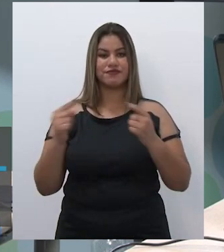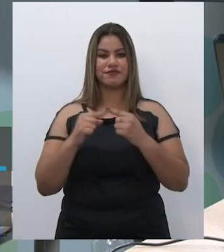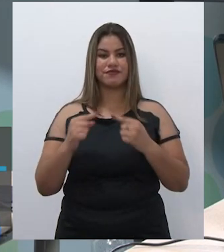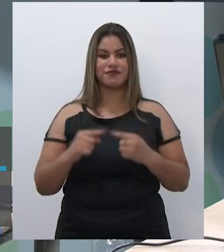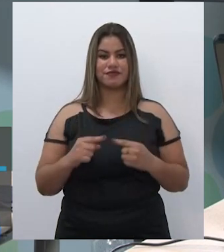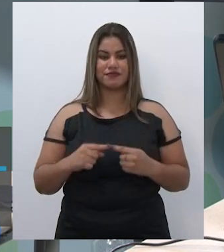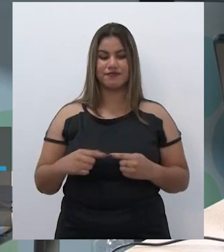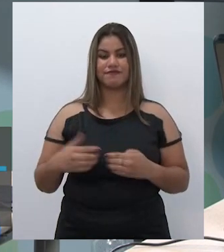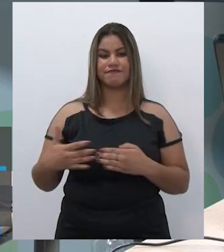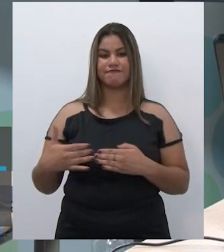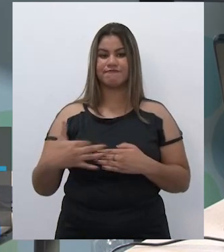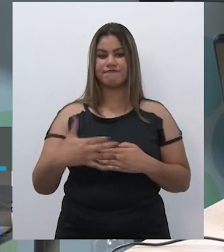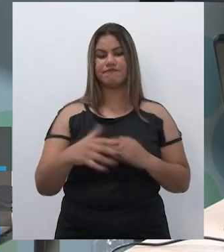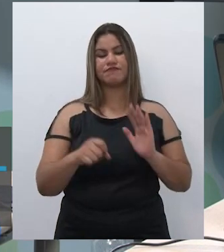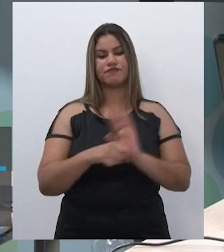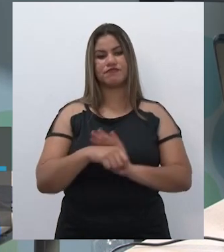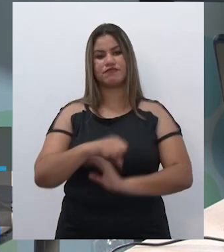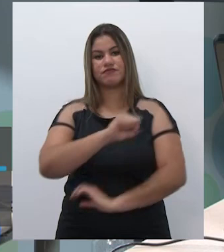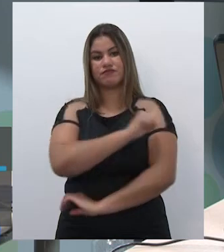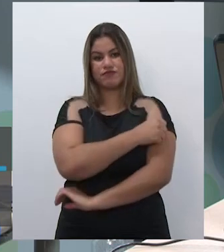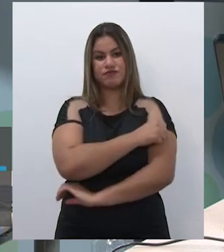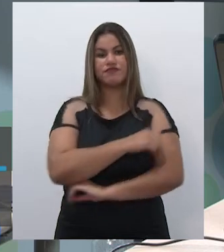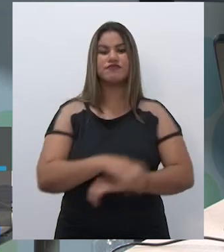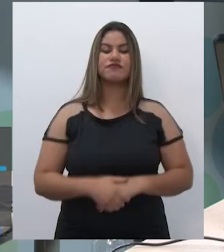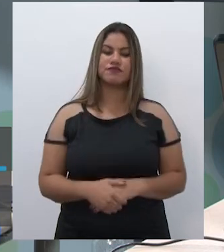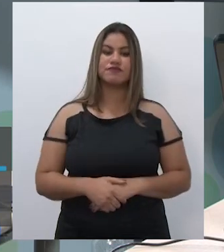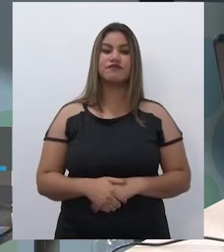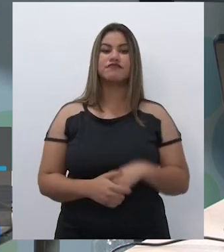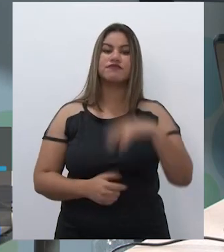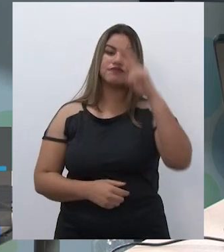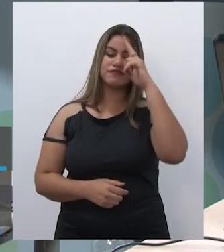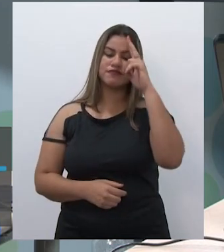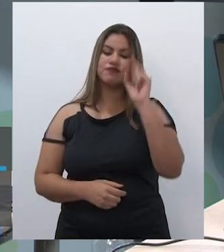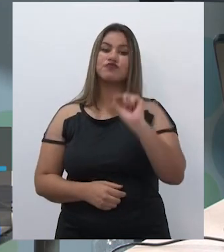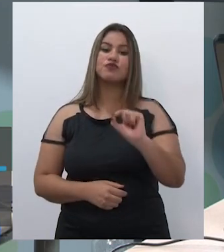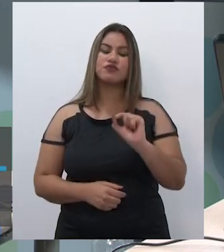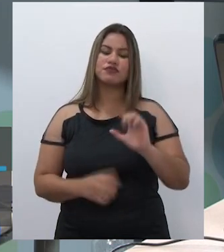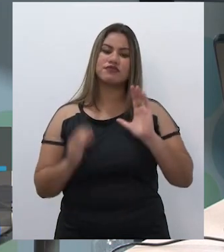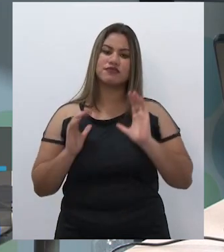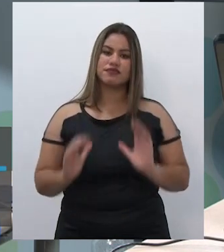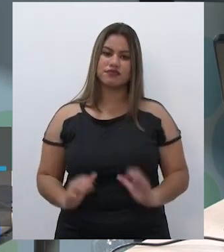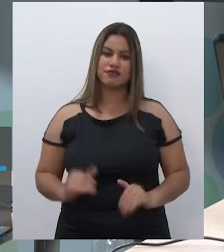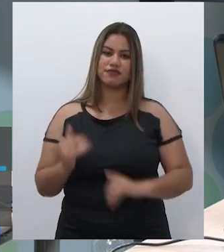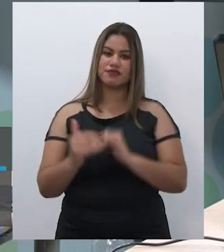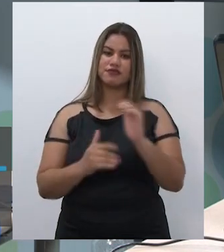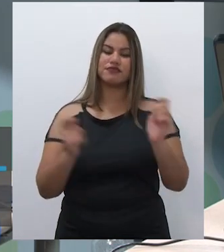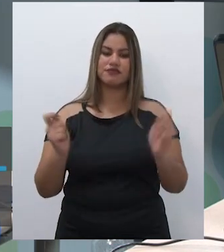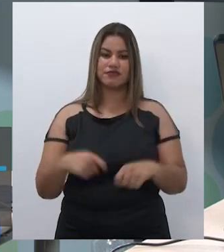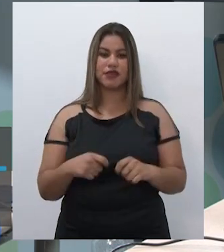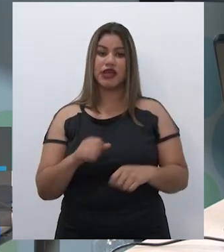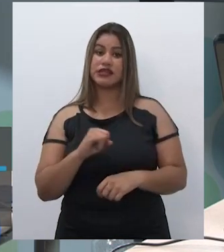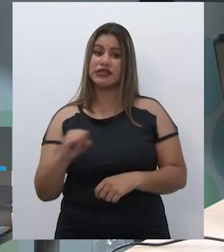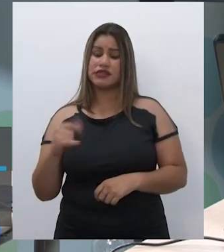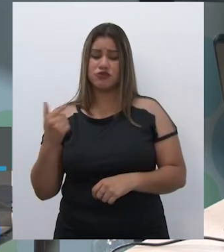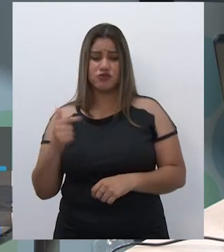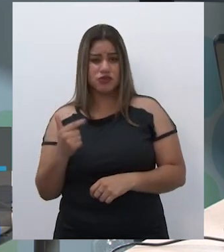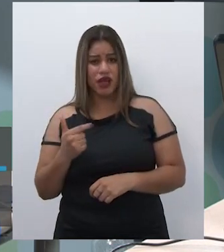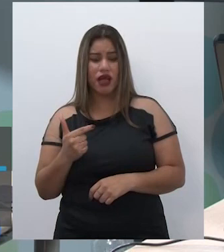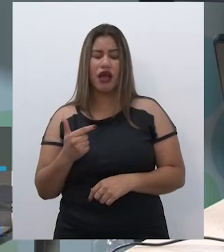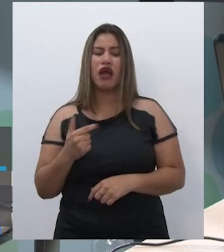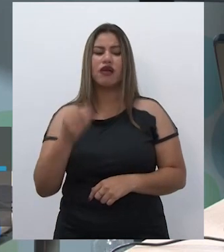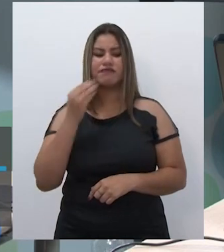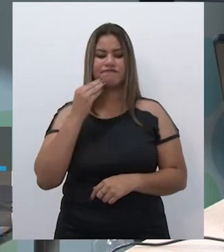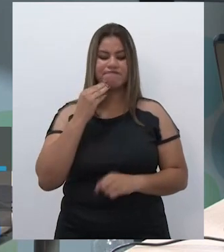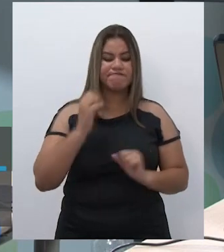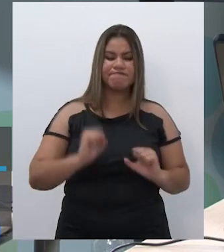nessa jornada do 8º ano. Lembrando que são comportamentos que eu posso desenvolver. Se eu não os tenho, eu vou lá